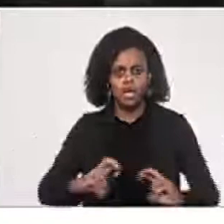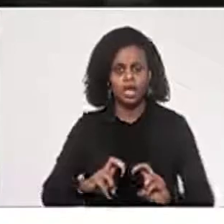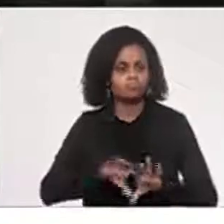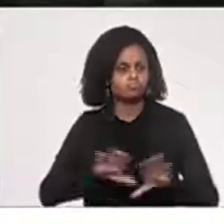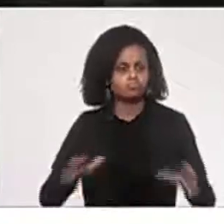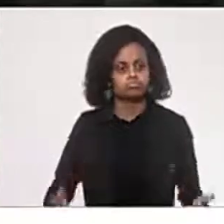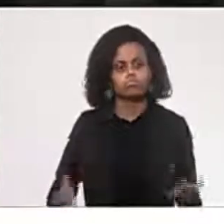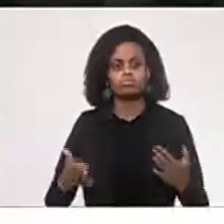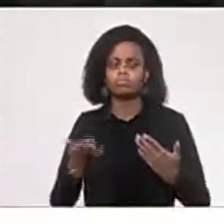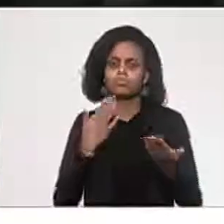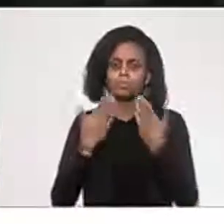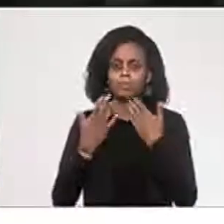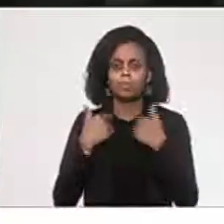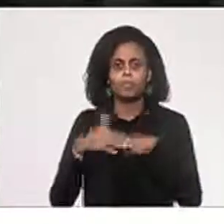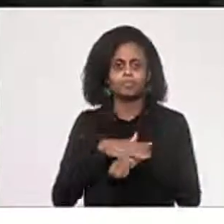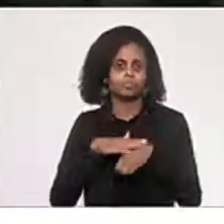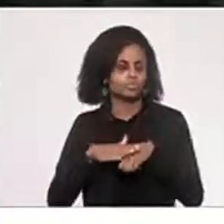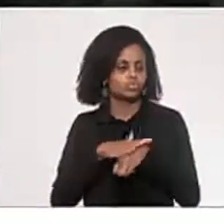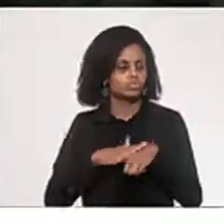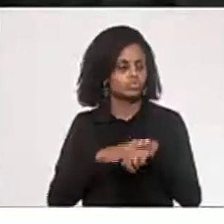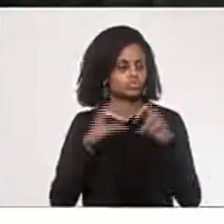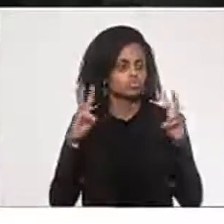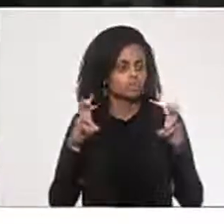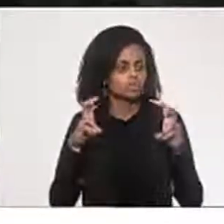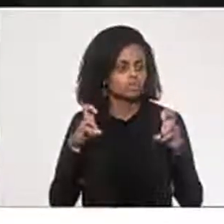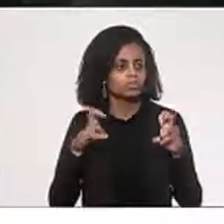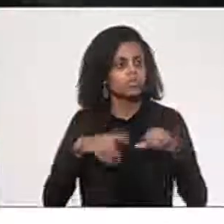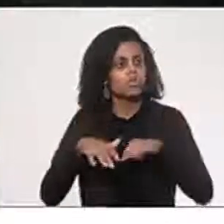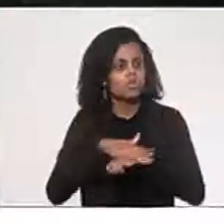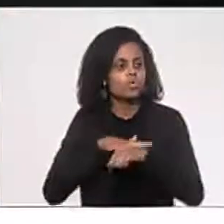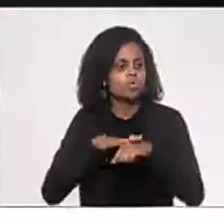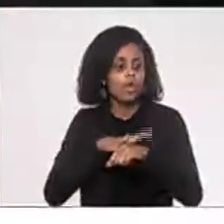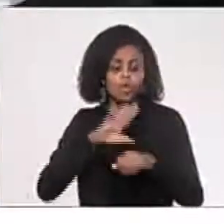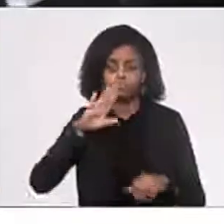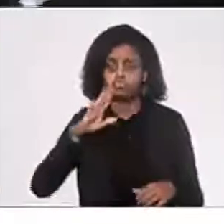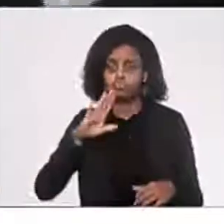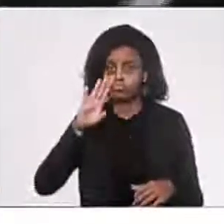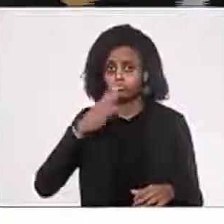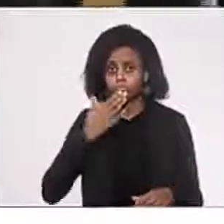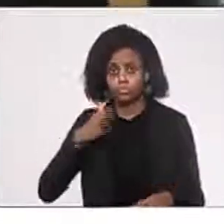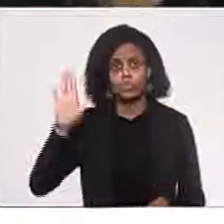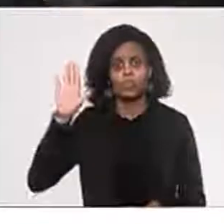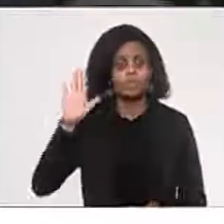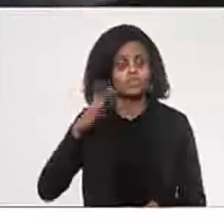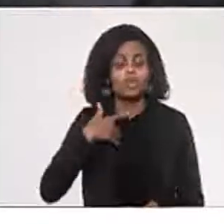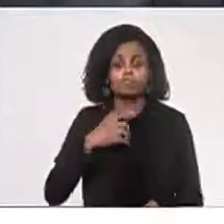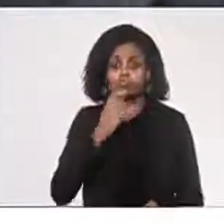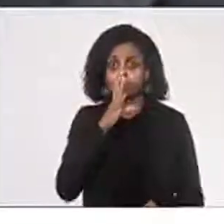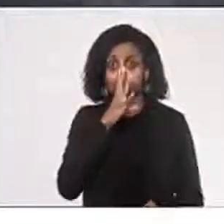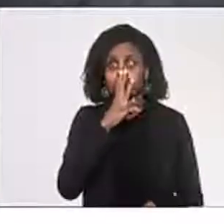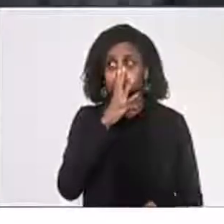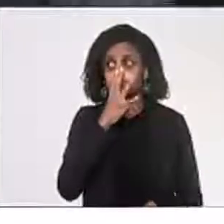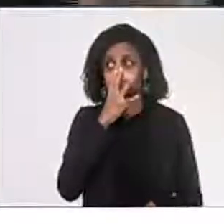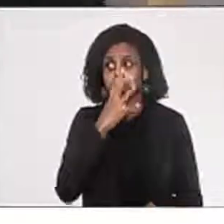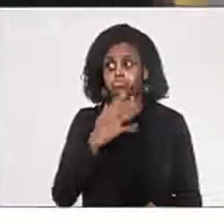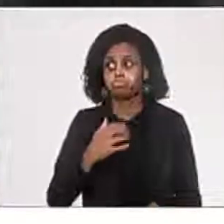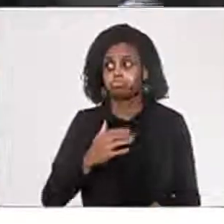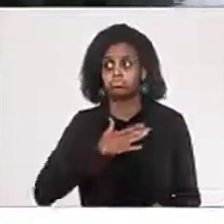e conversar um pouco sobre o tema. Confesso que eu também estou assustado, perplexo, conforme Vossa